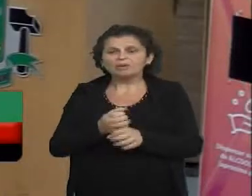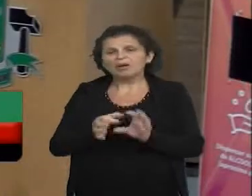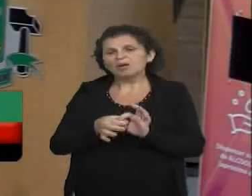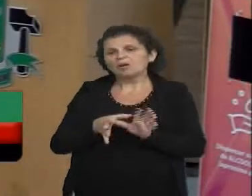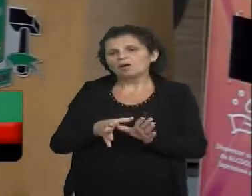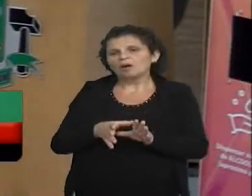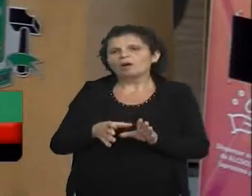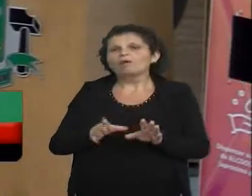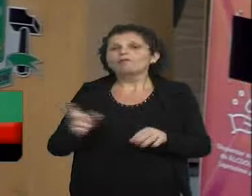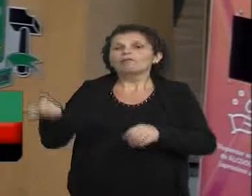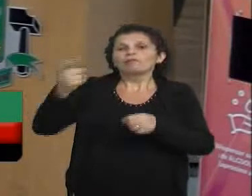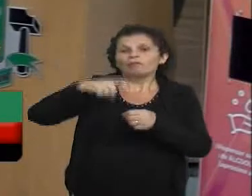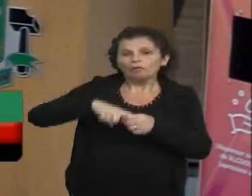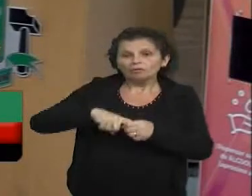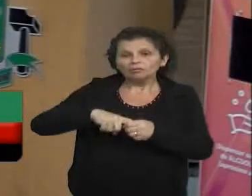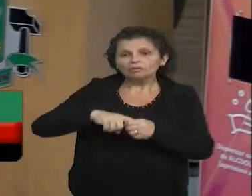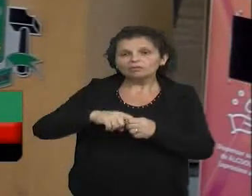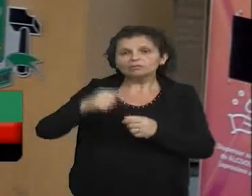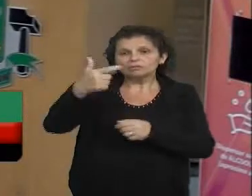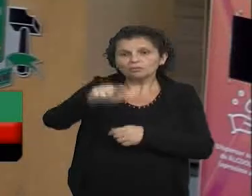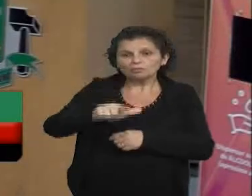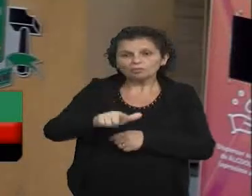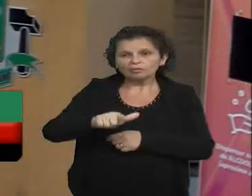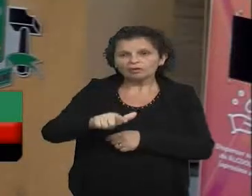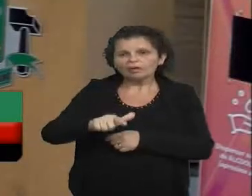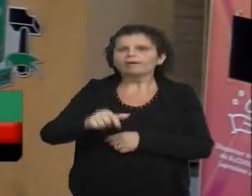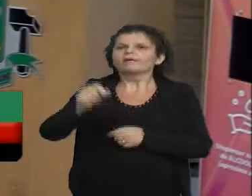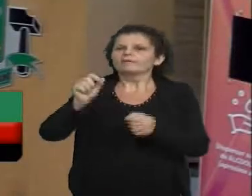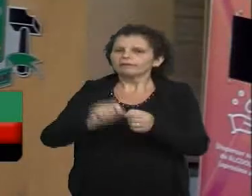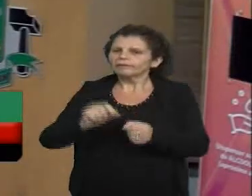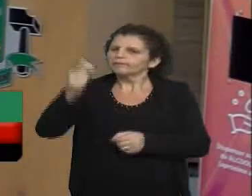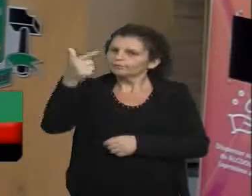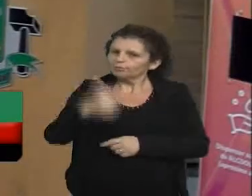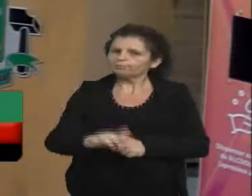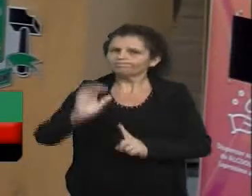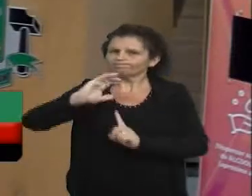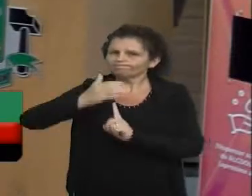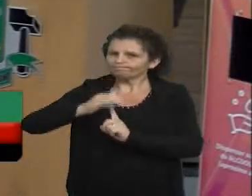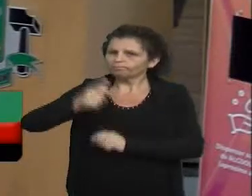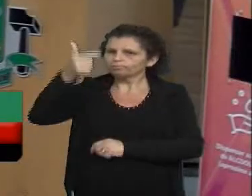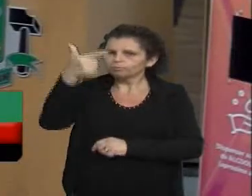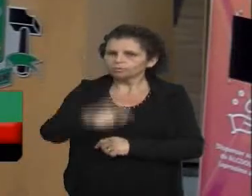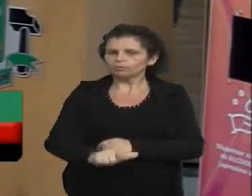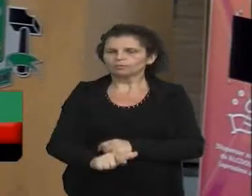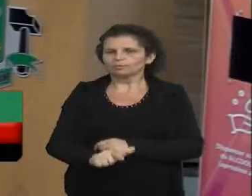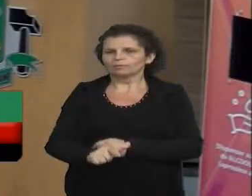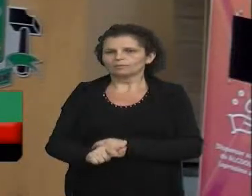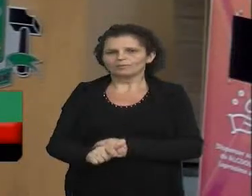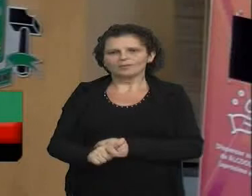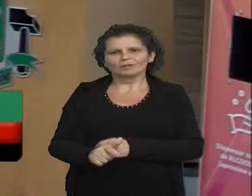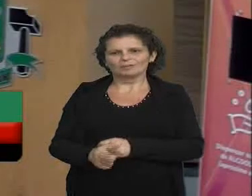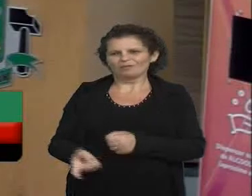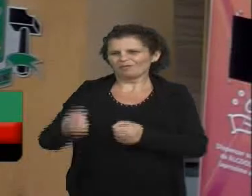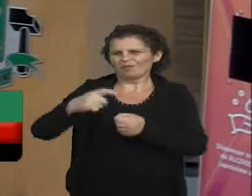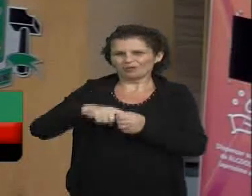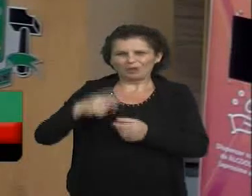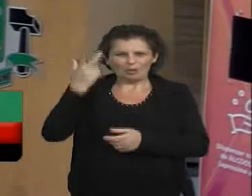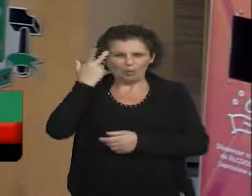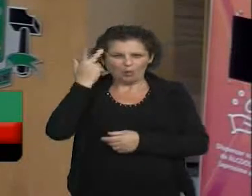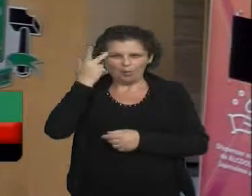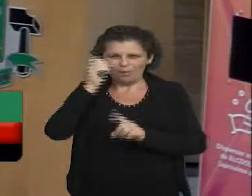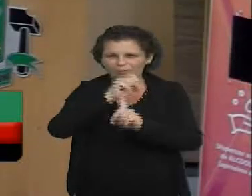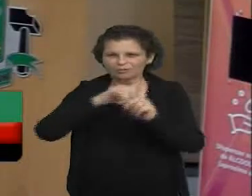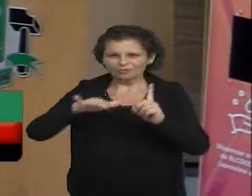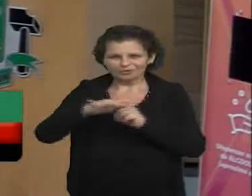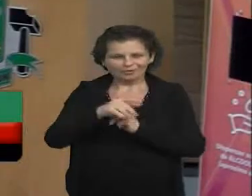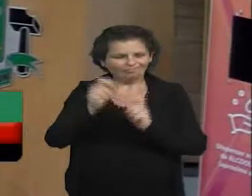vai para a rua. E aí volta para a rua e vai cometer o crime de novo. Porque não tem recuperação um cidadão